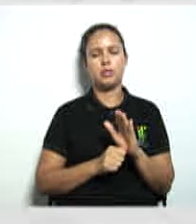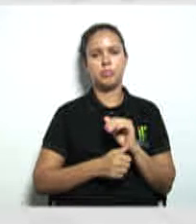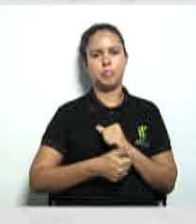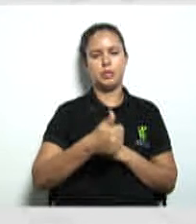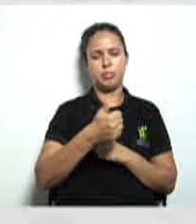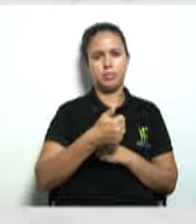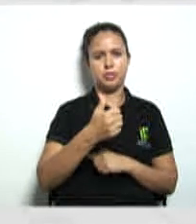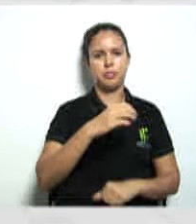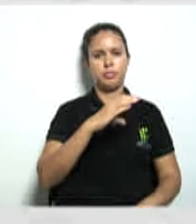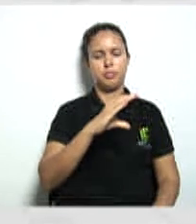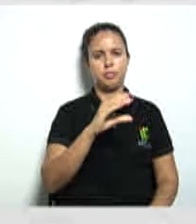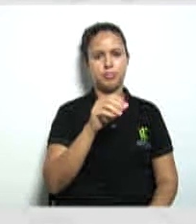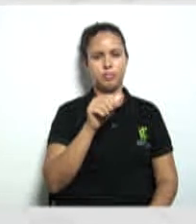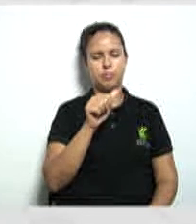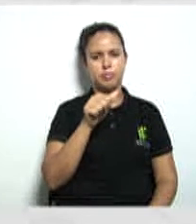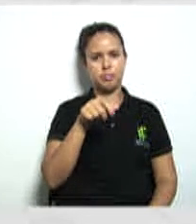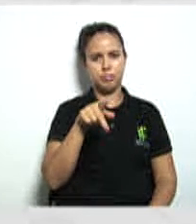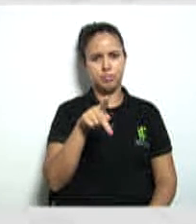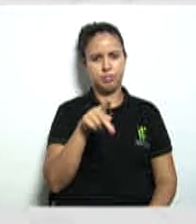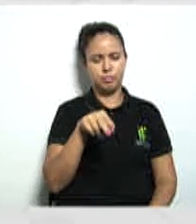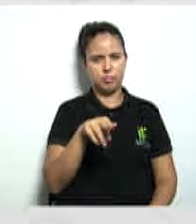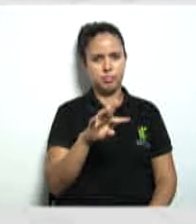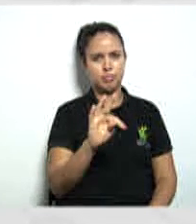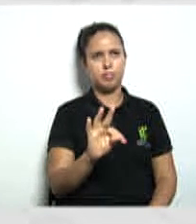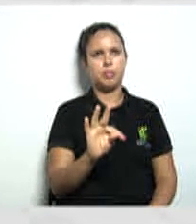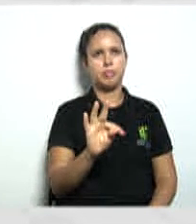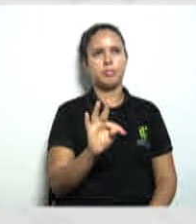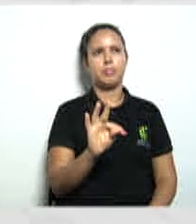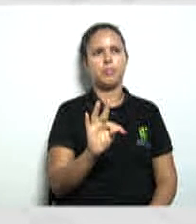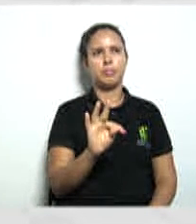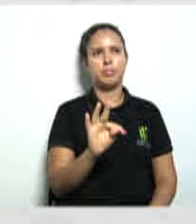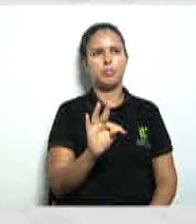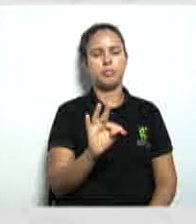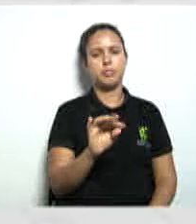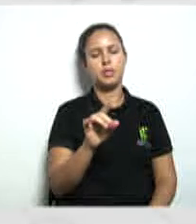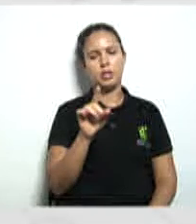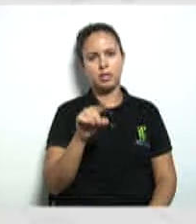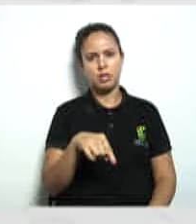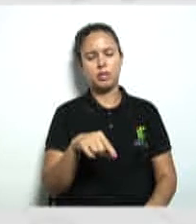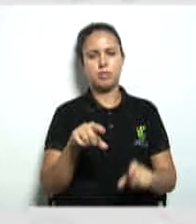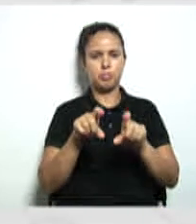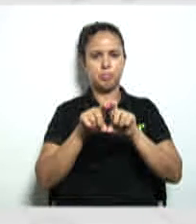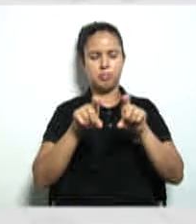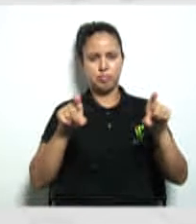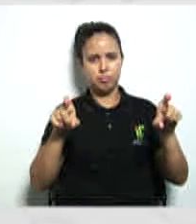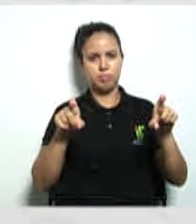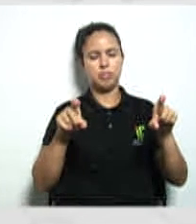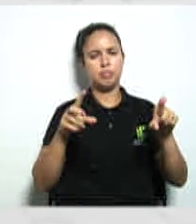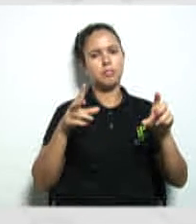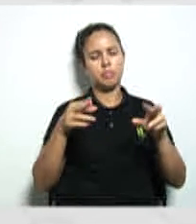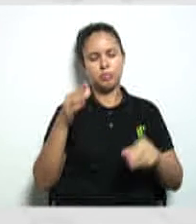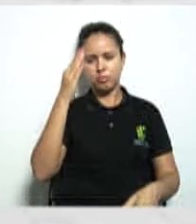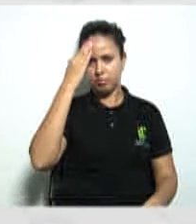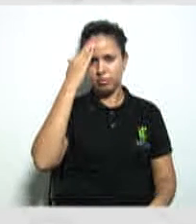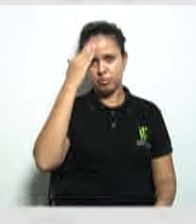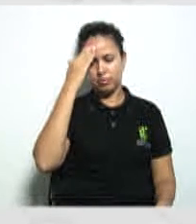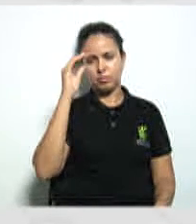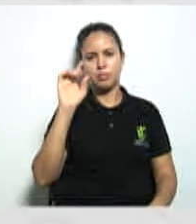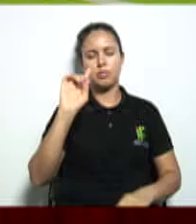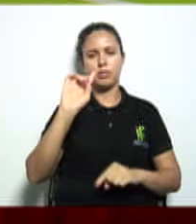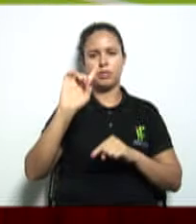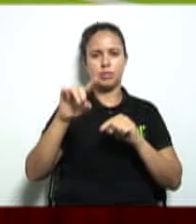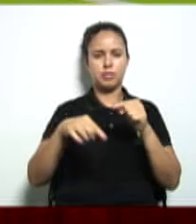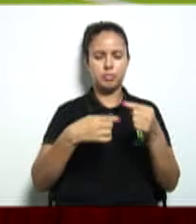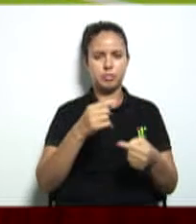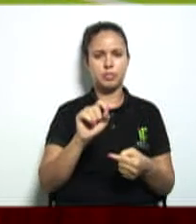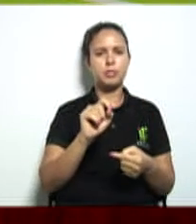caput do artigo, né, que é como se fosse a cabeça do artigo, e posteriormente vocês